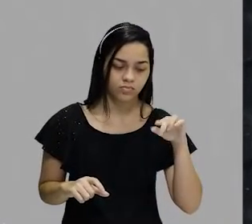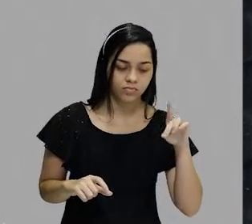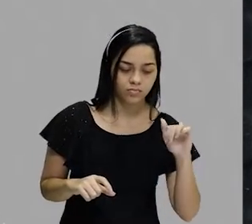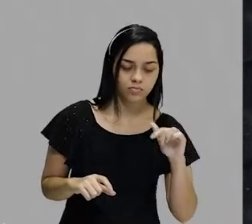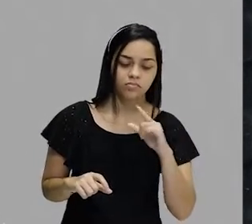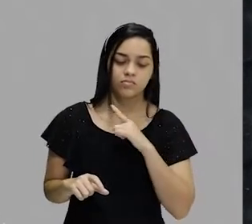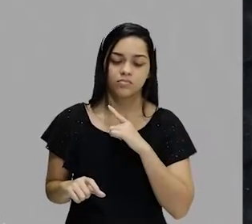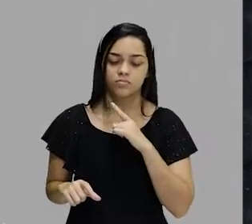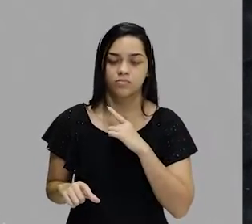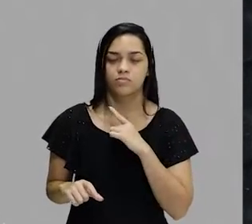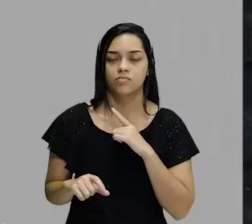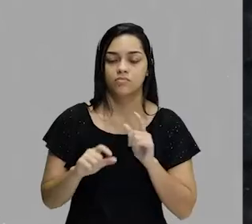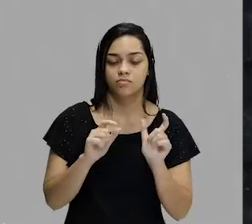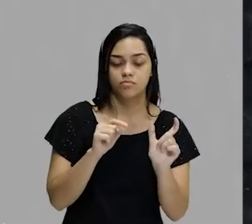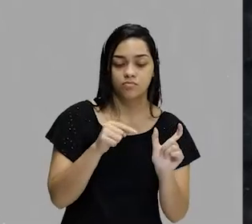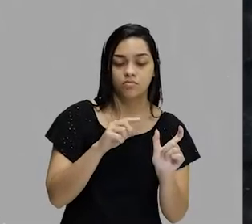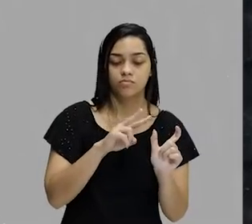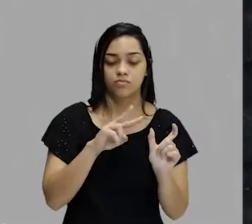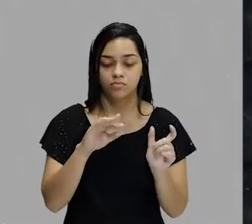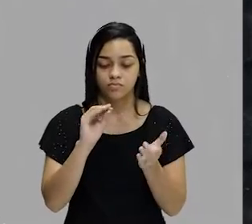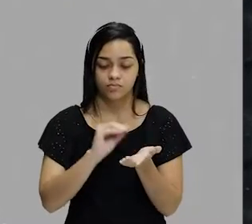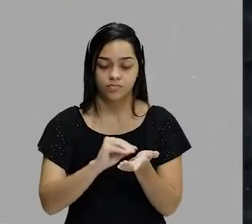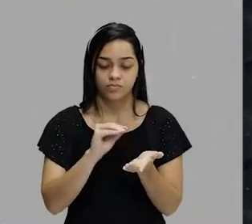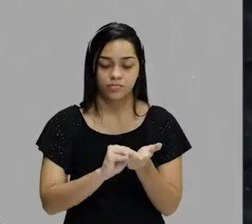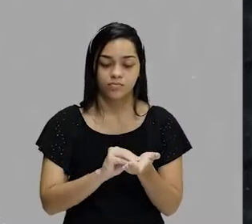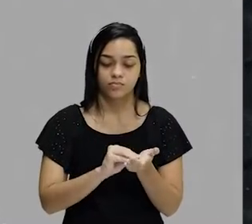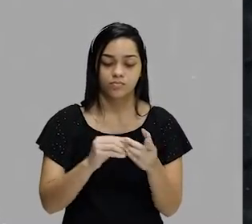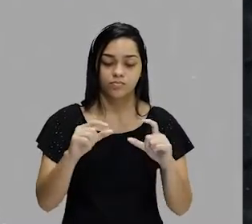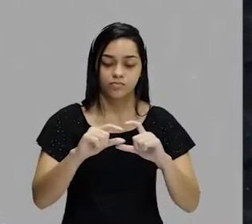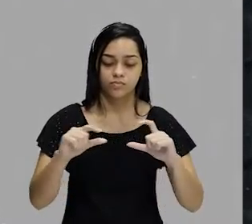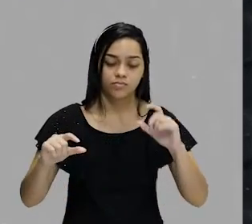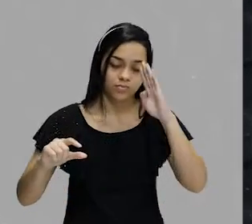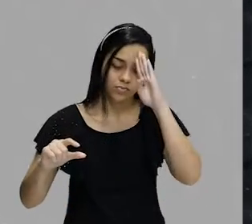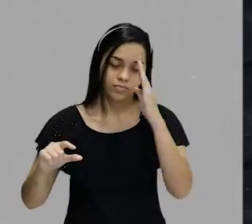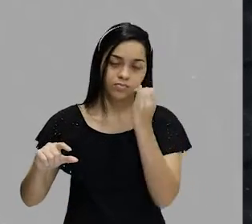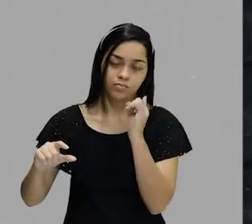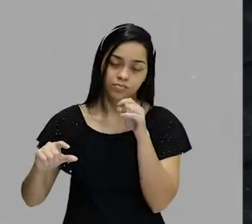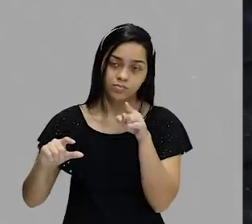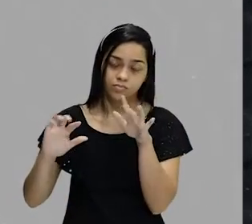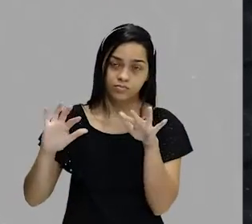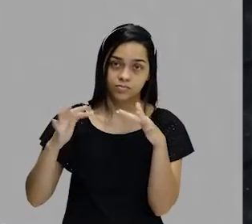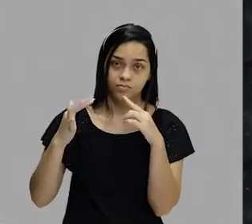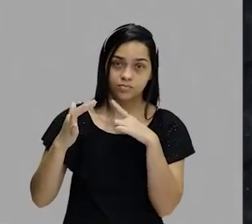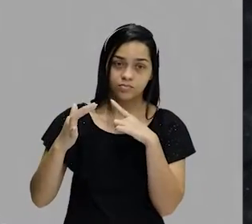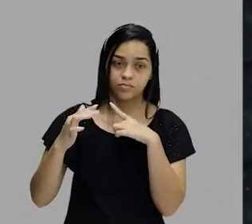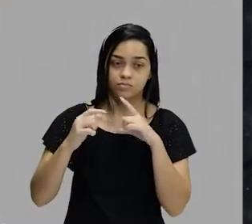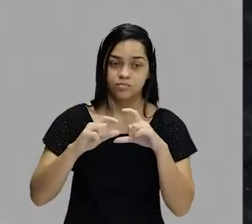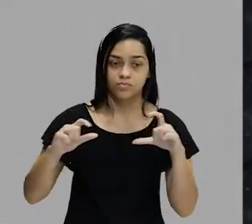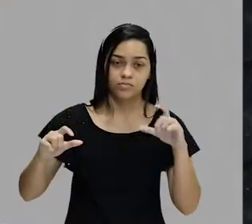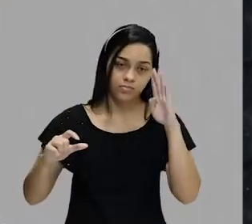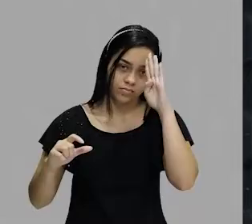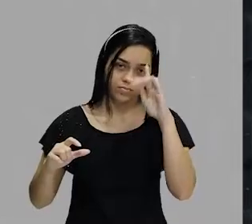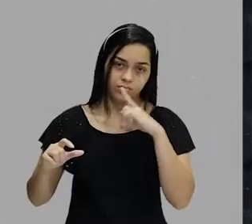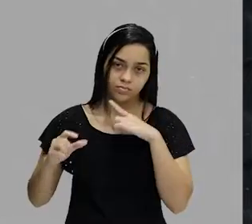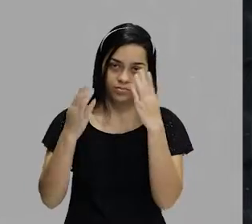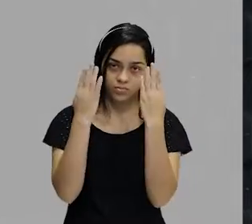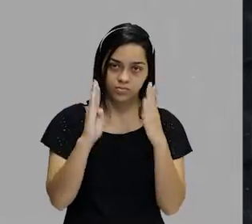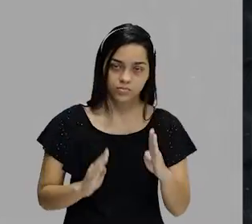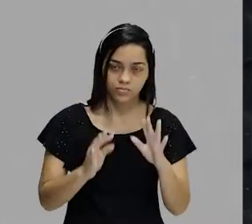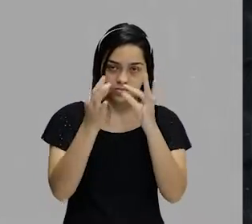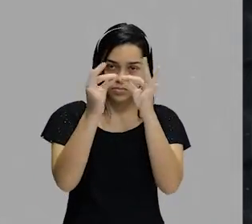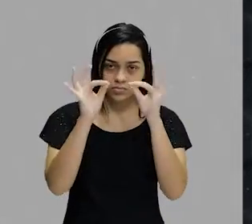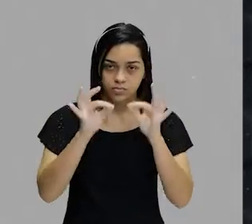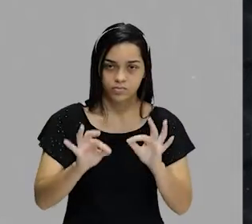um elemento que falta na oração principal. Se você prestar atenção na oração principal, fazer análise